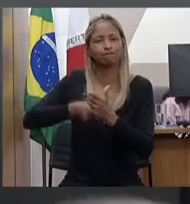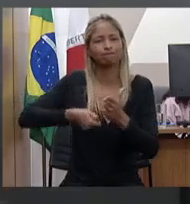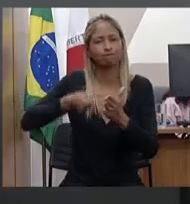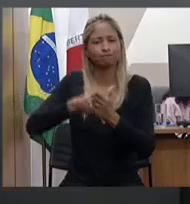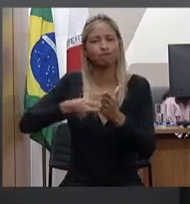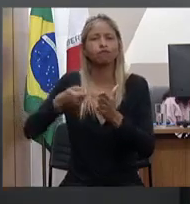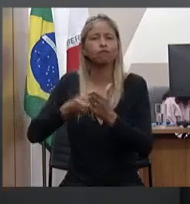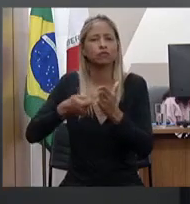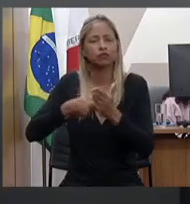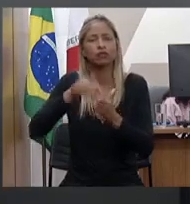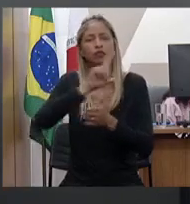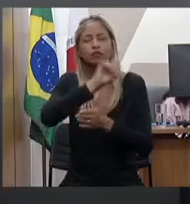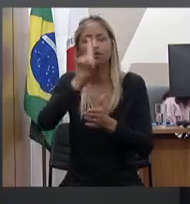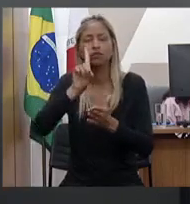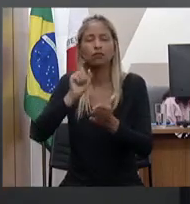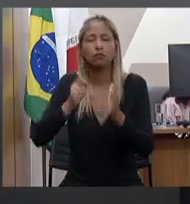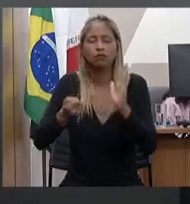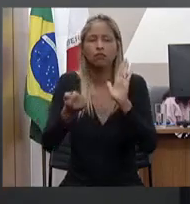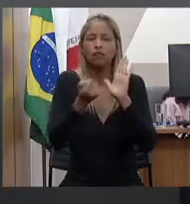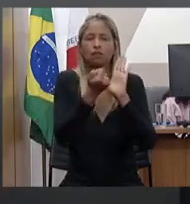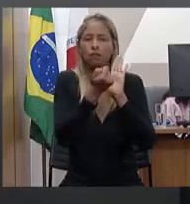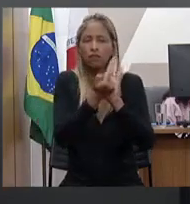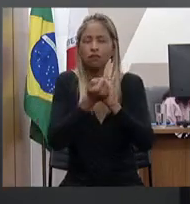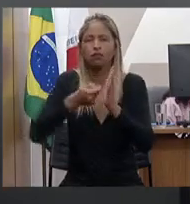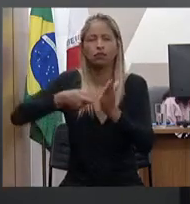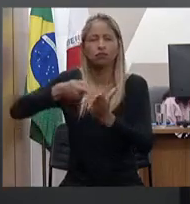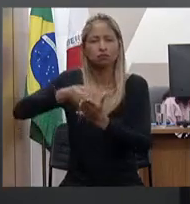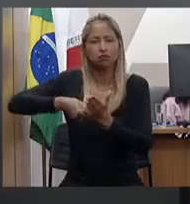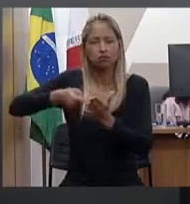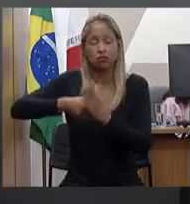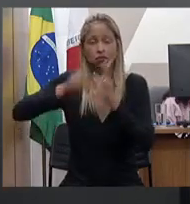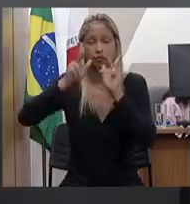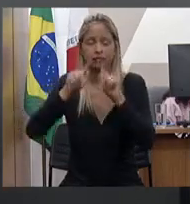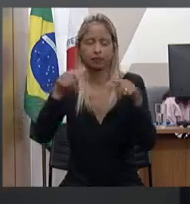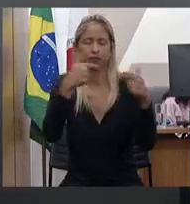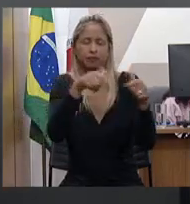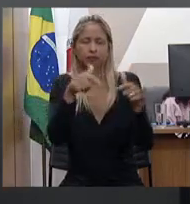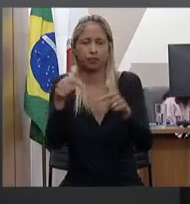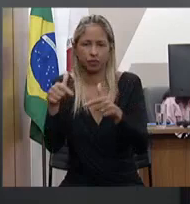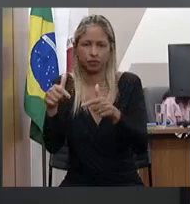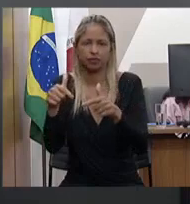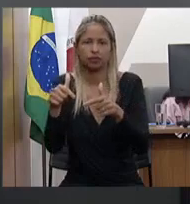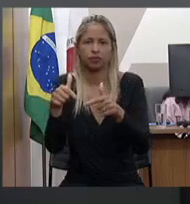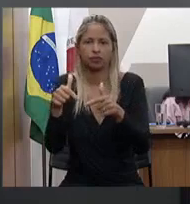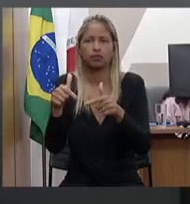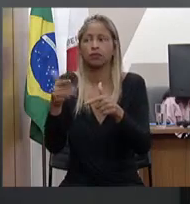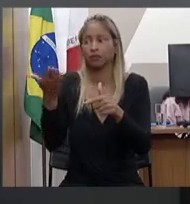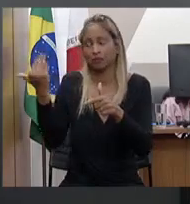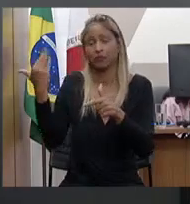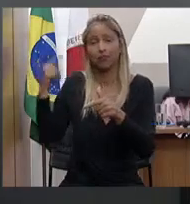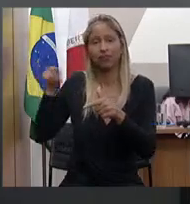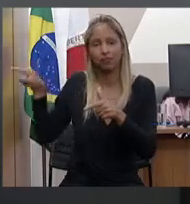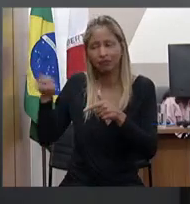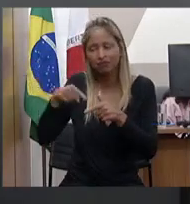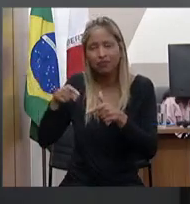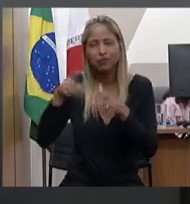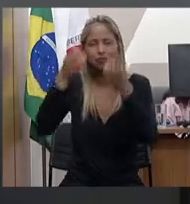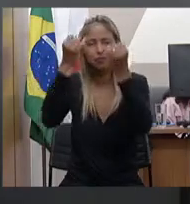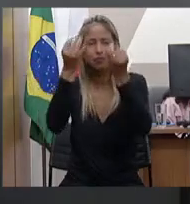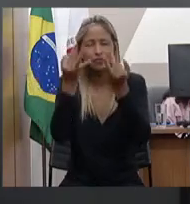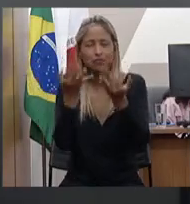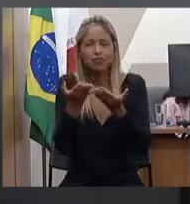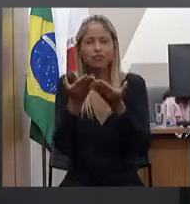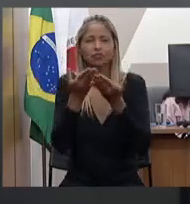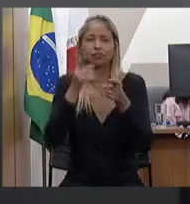um dia que tem que ser marcado de resistência dos trabalhadores os que me antecederam Aqui foram hepático em colocar